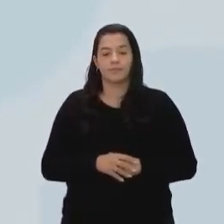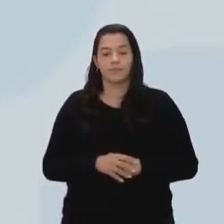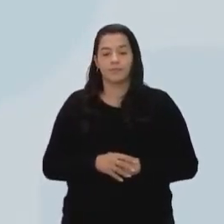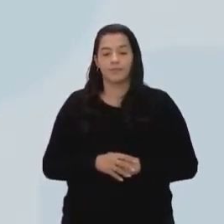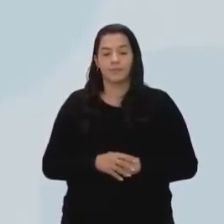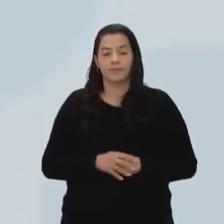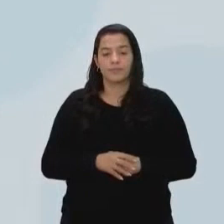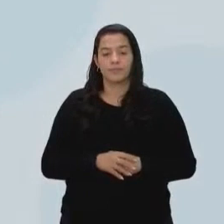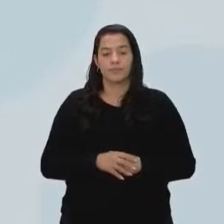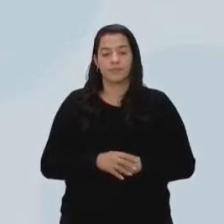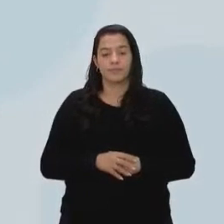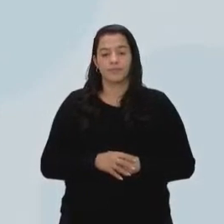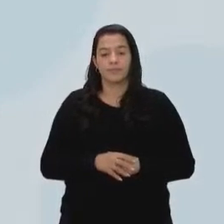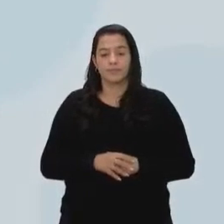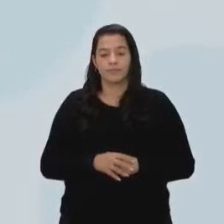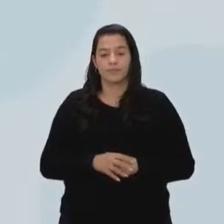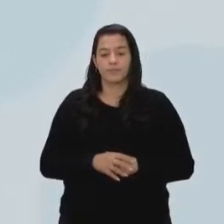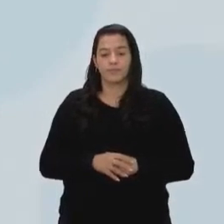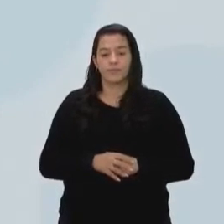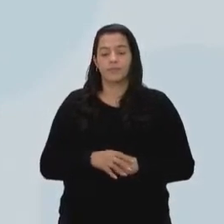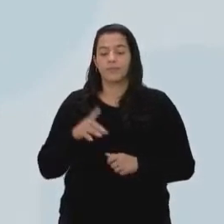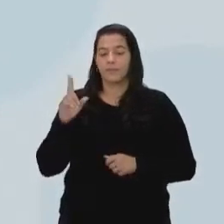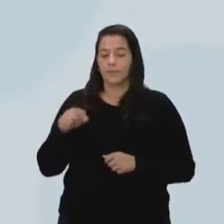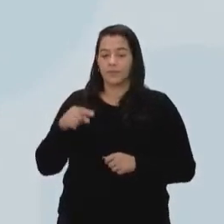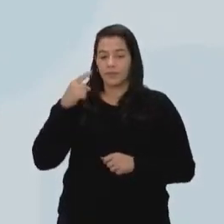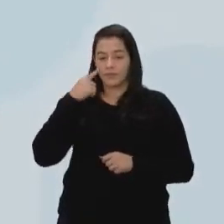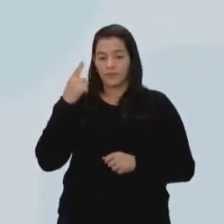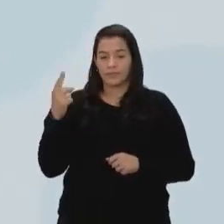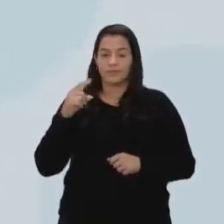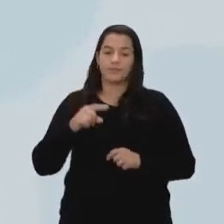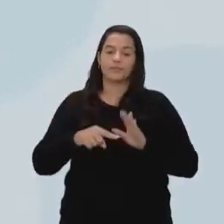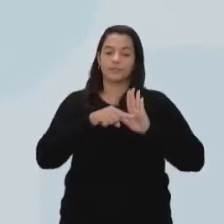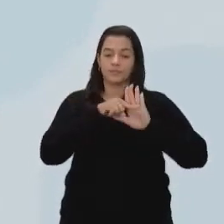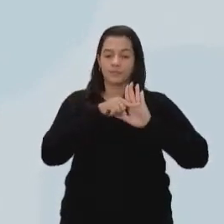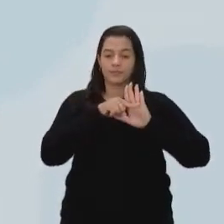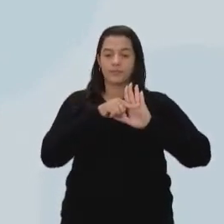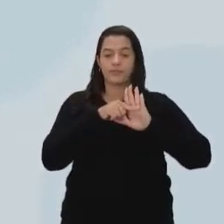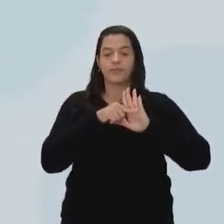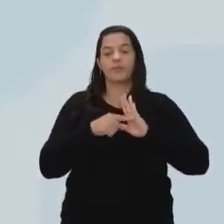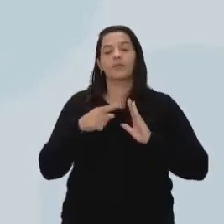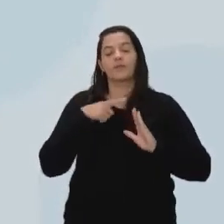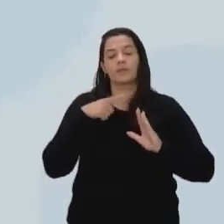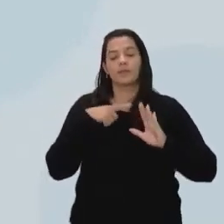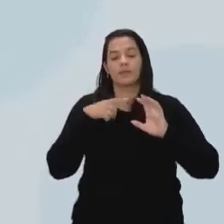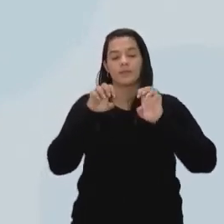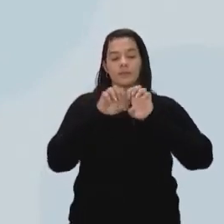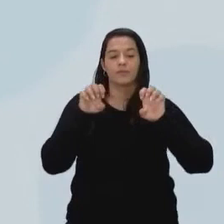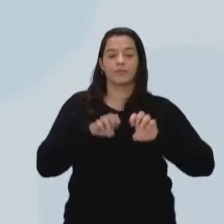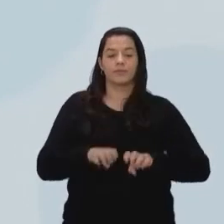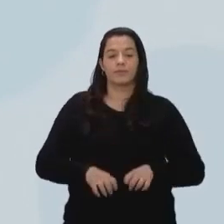Olha lá, a carga negativa sendo representada. Portanto, a gente tem uma estrutura onde nós temos assim,